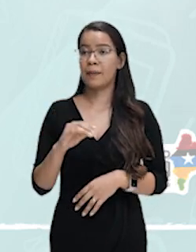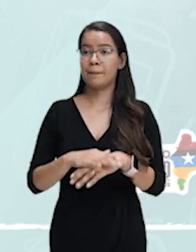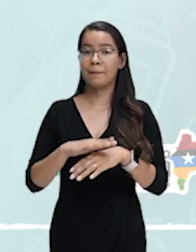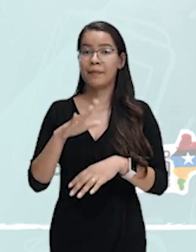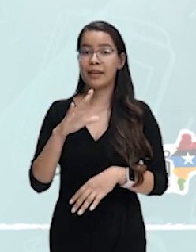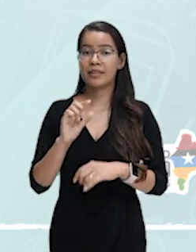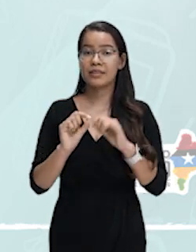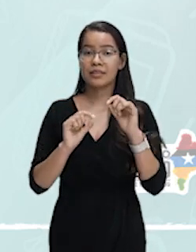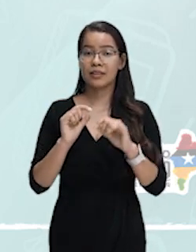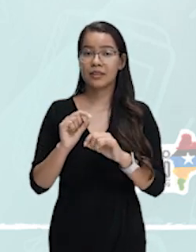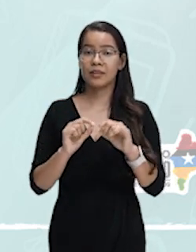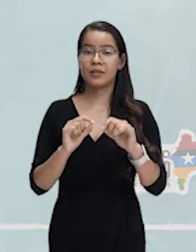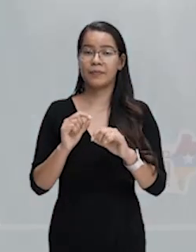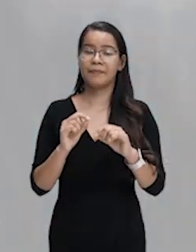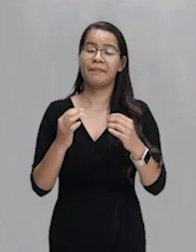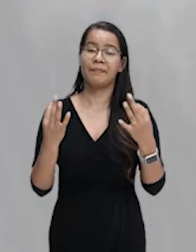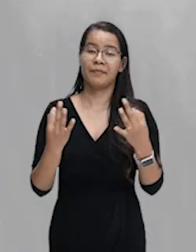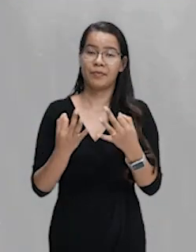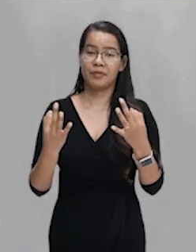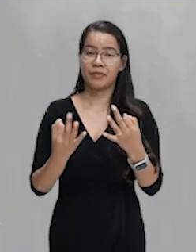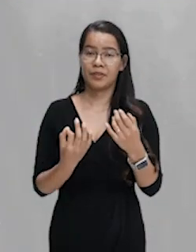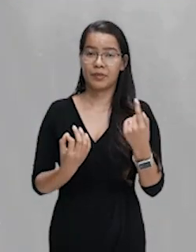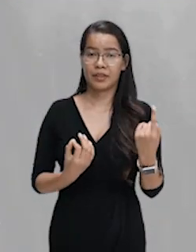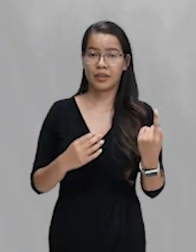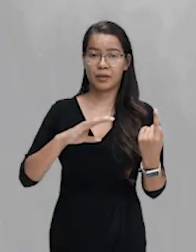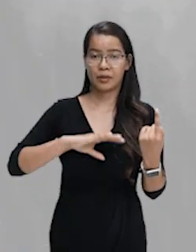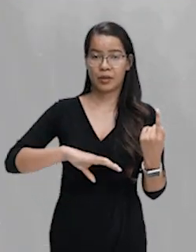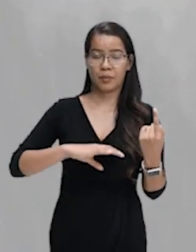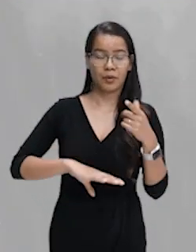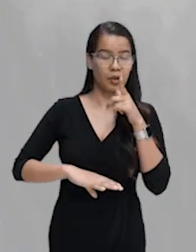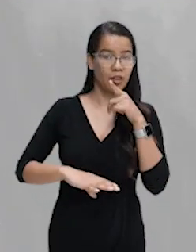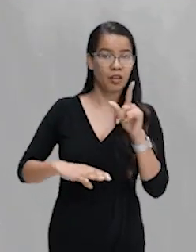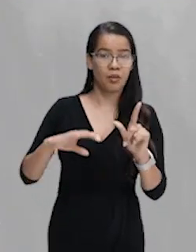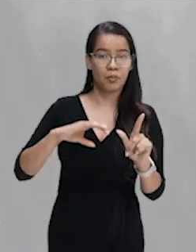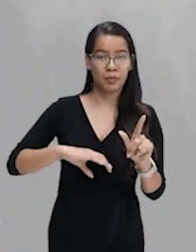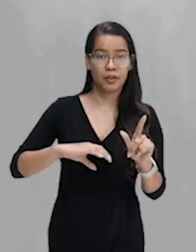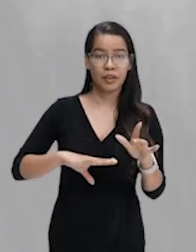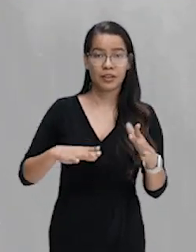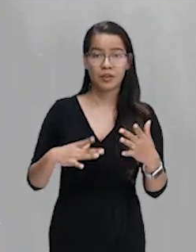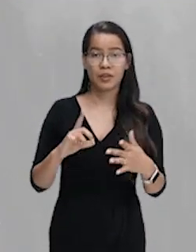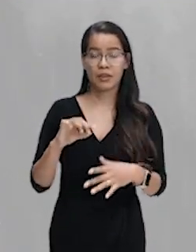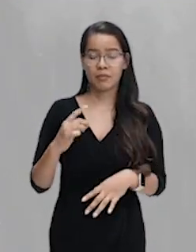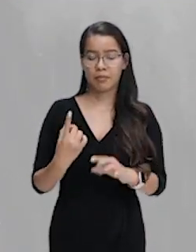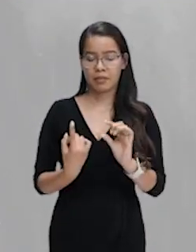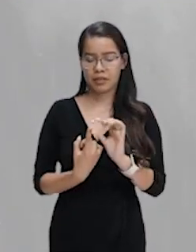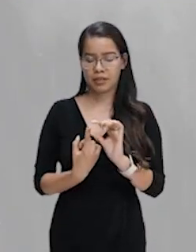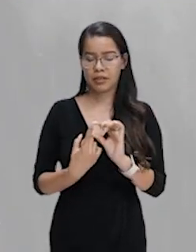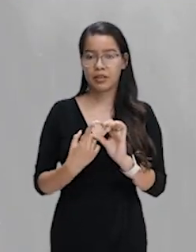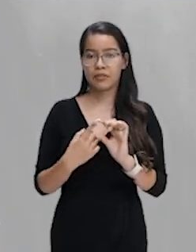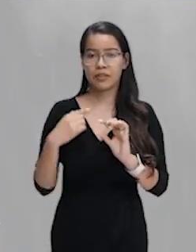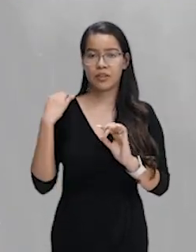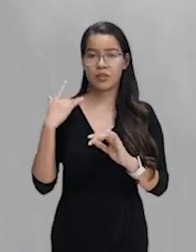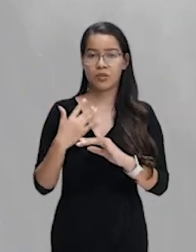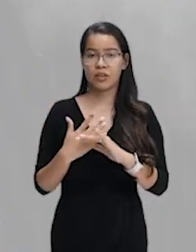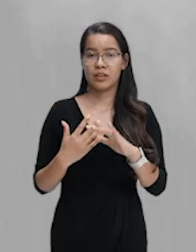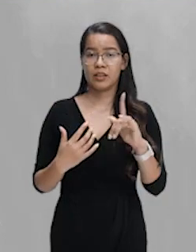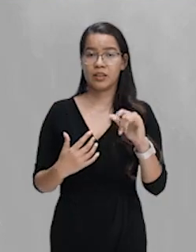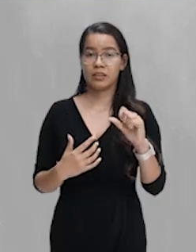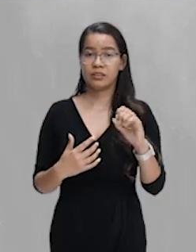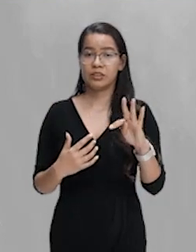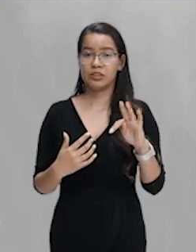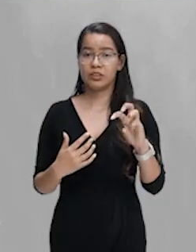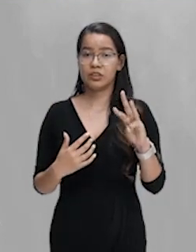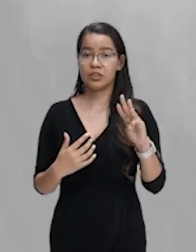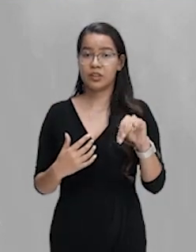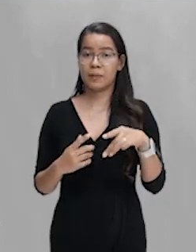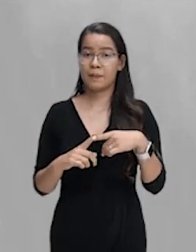que perfeito em português, tá? Então, é uma palavra que vem do latim, só que antigamente ela era